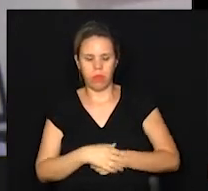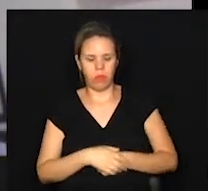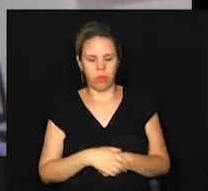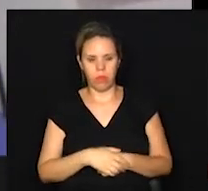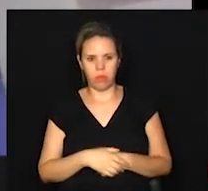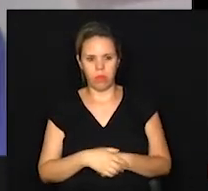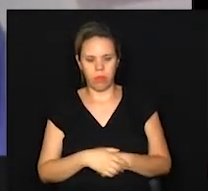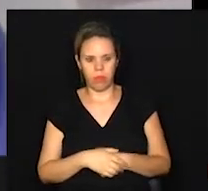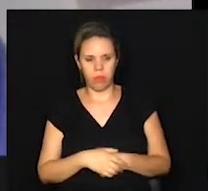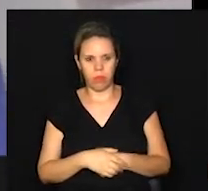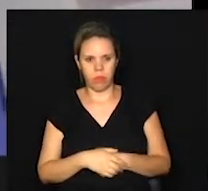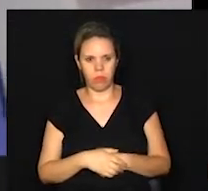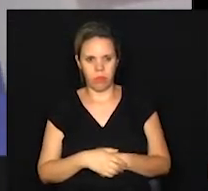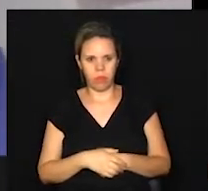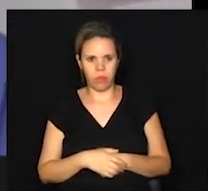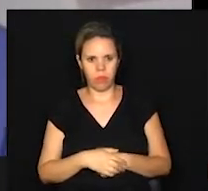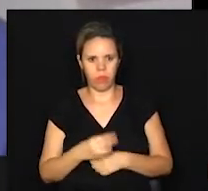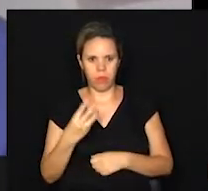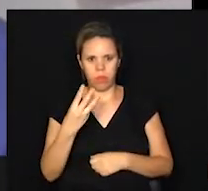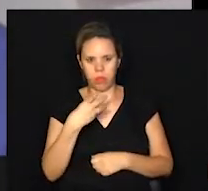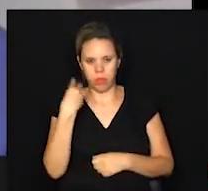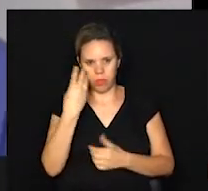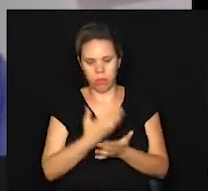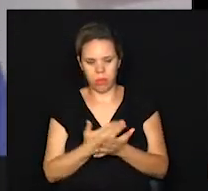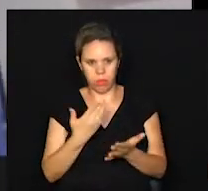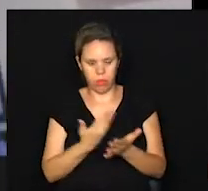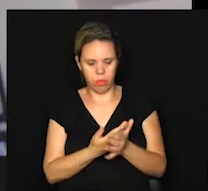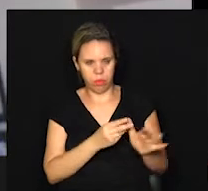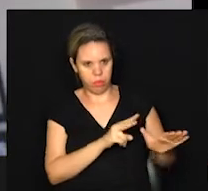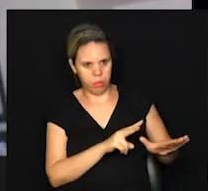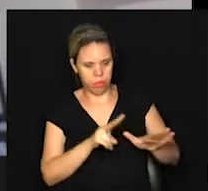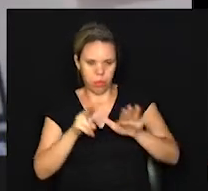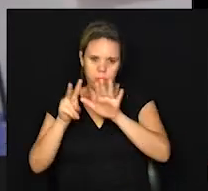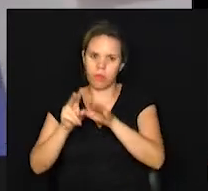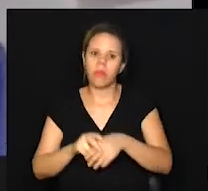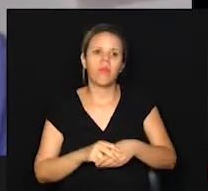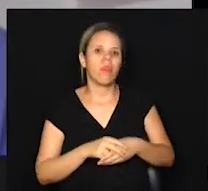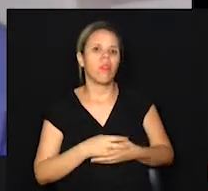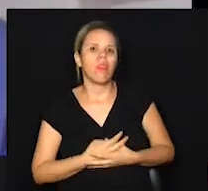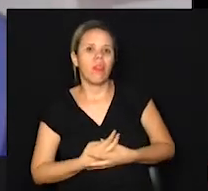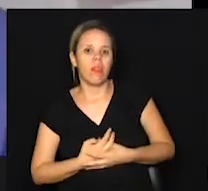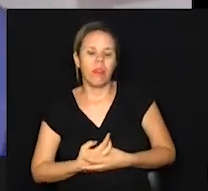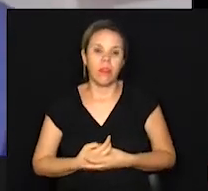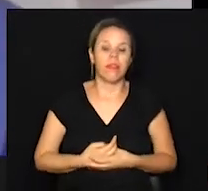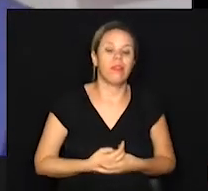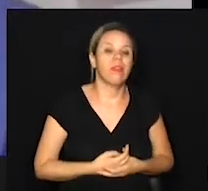né, no mínimo 3 horas aula por semana, tá?